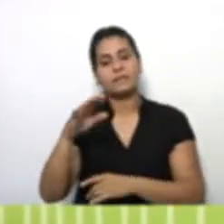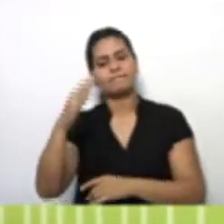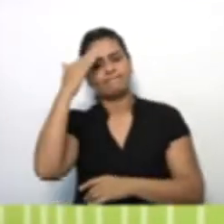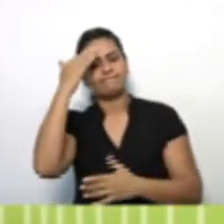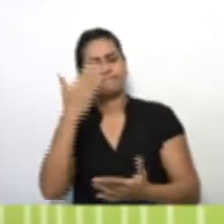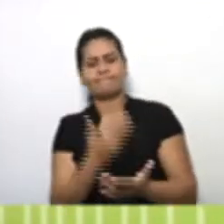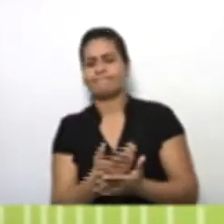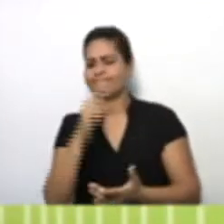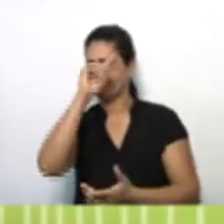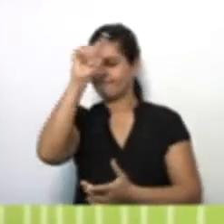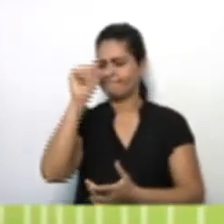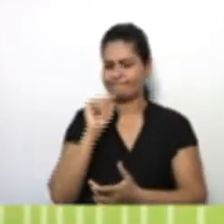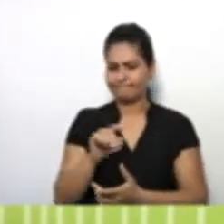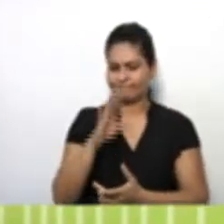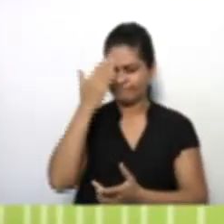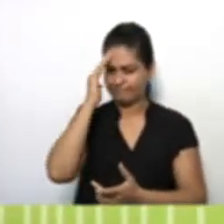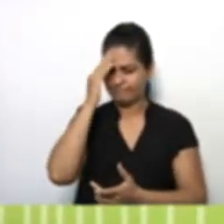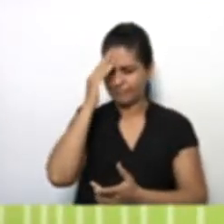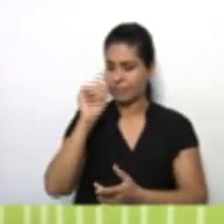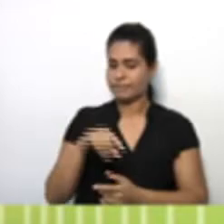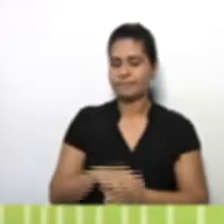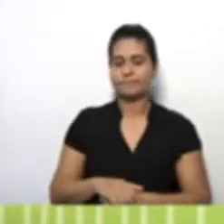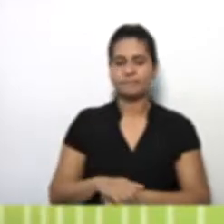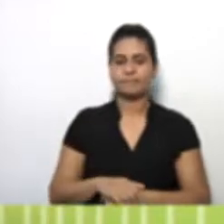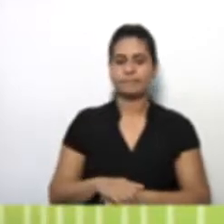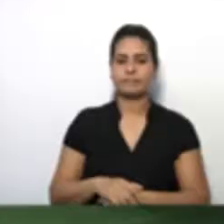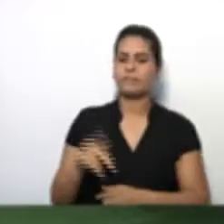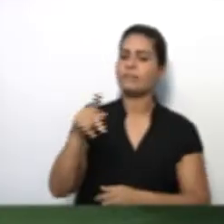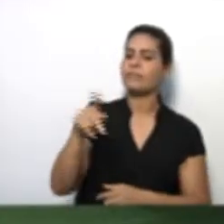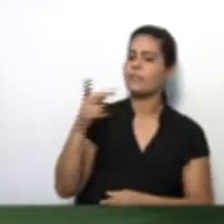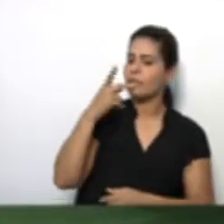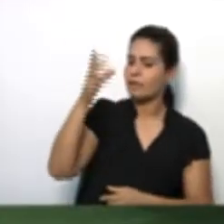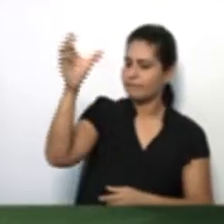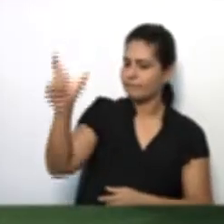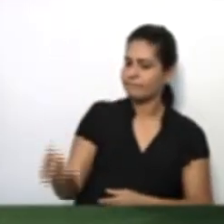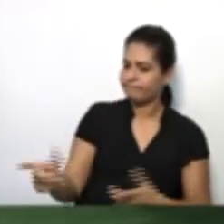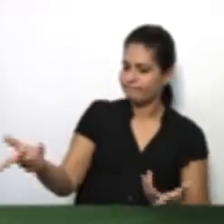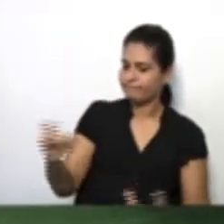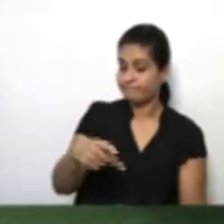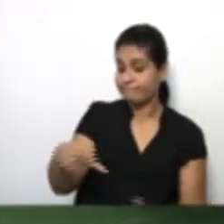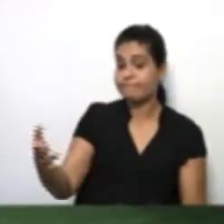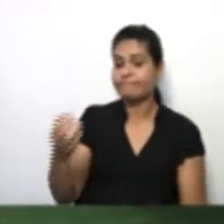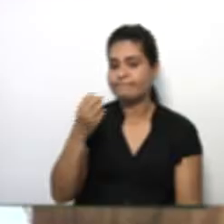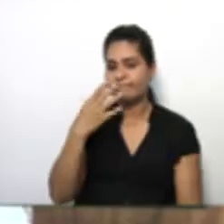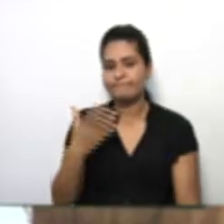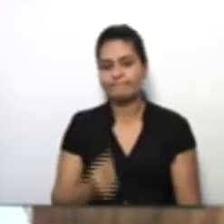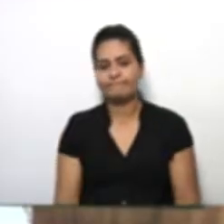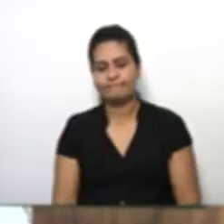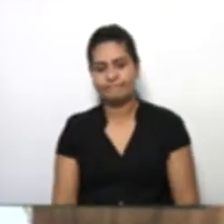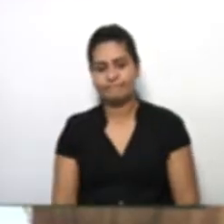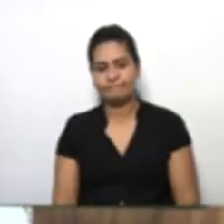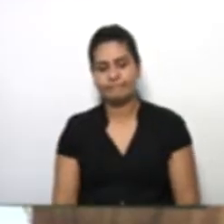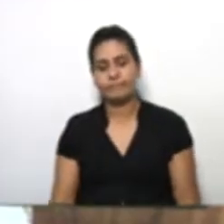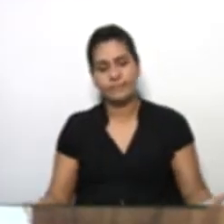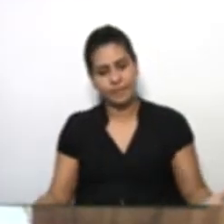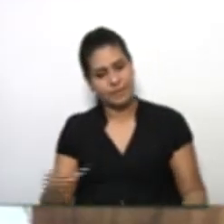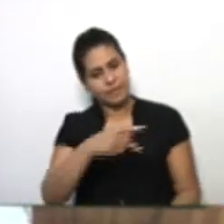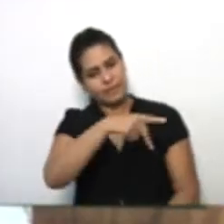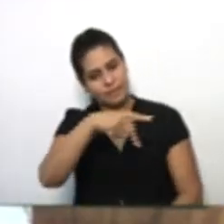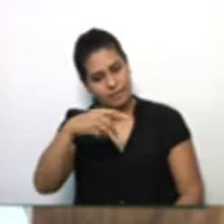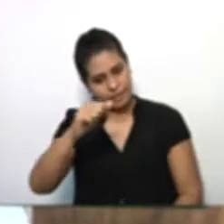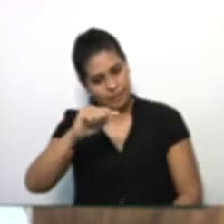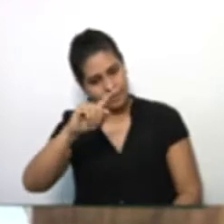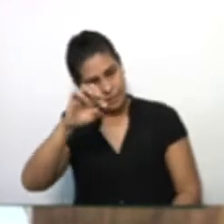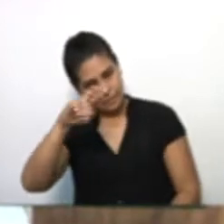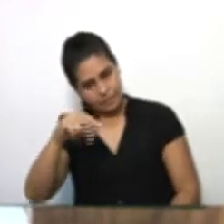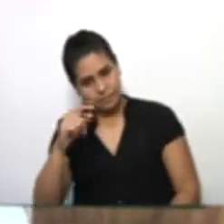que você não ficou com dúvida disso aqui, não. Professor Everton. E aí, professor? Olha, professor Alberto, nós